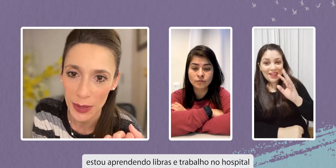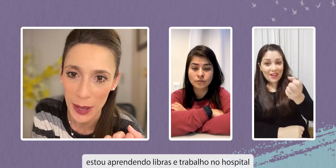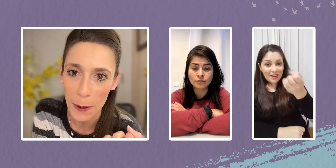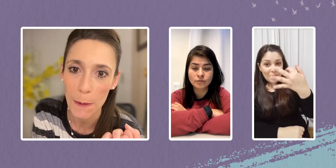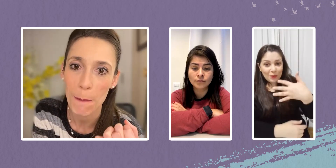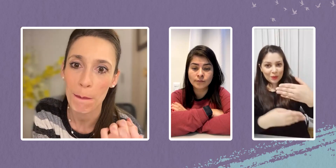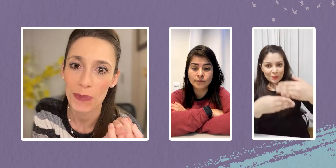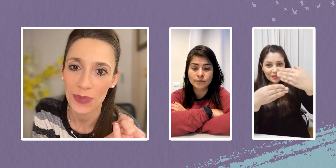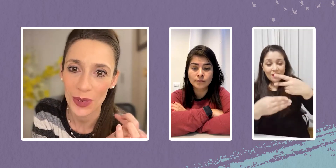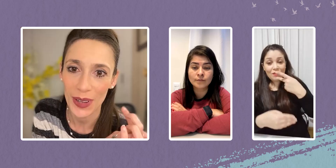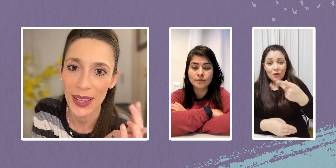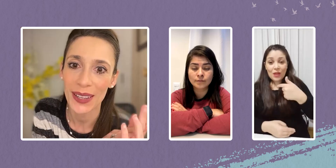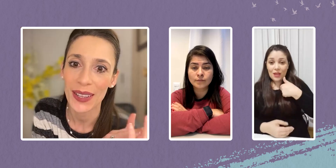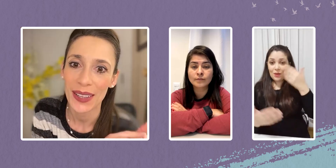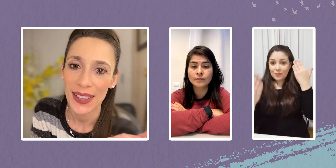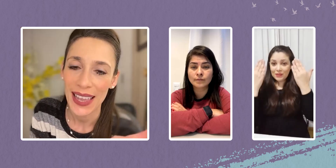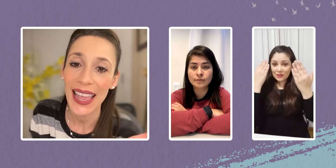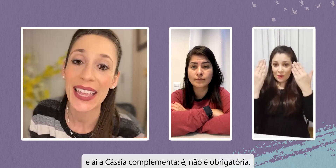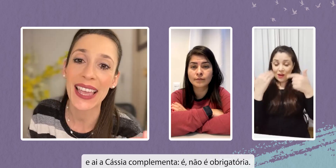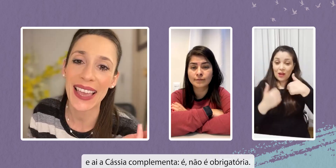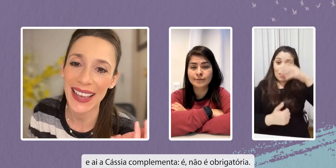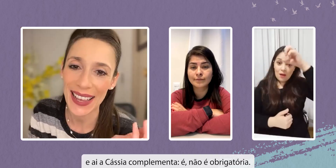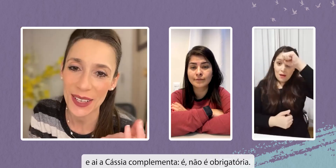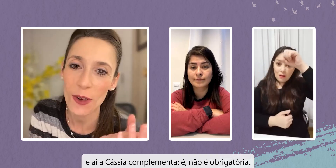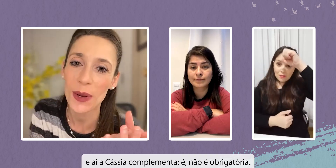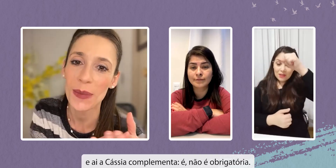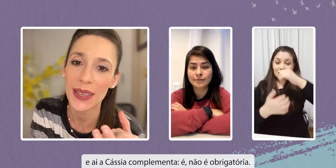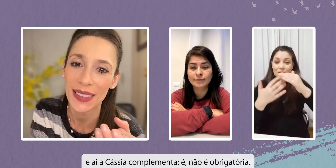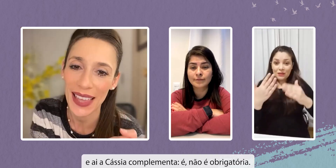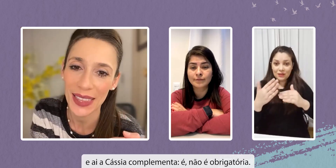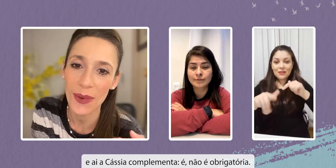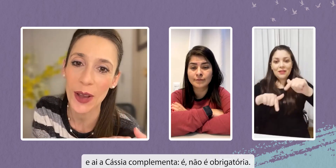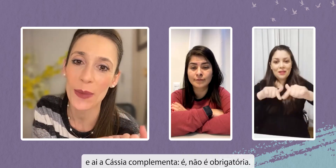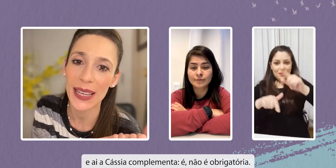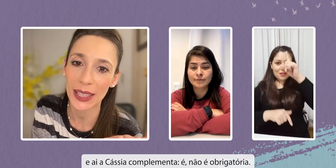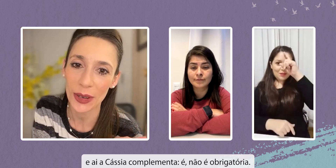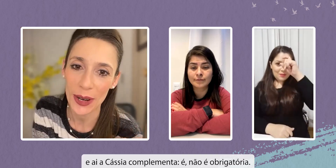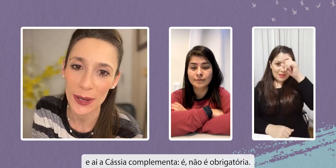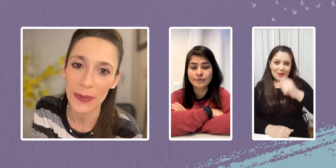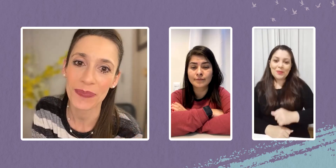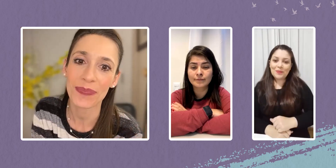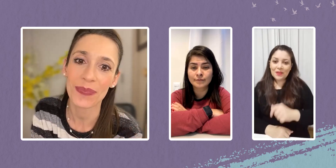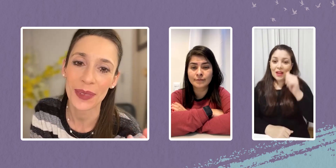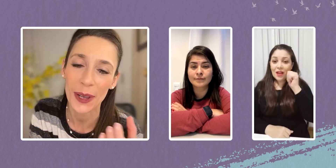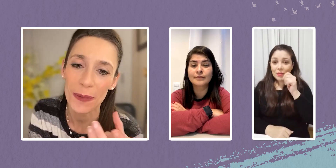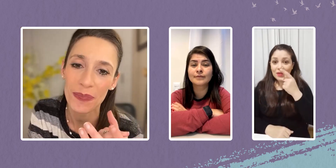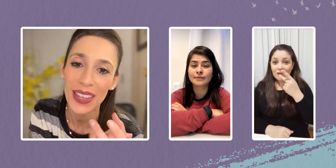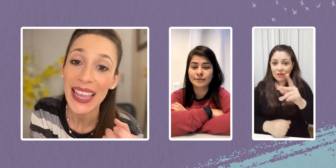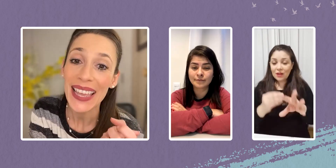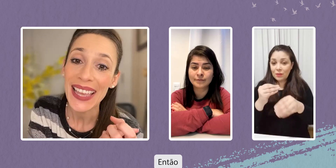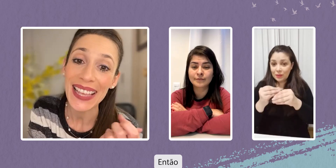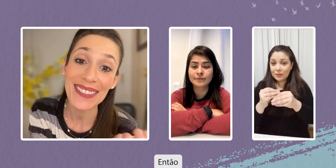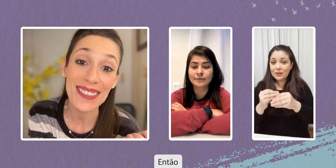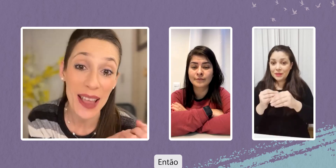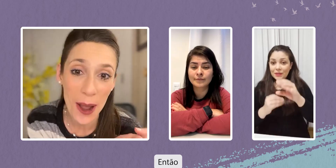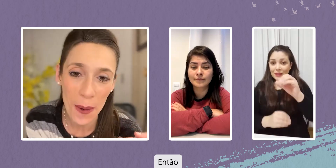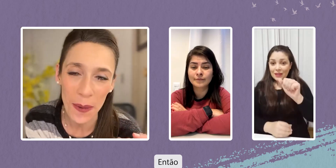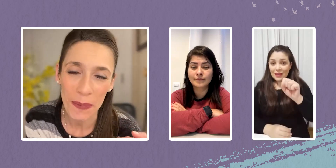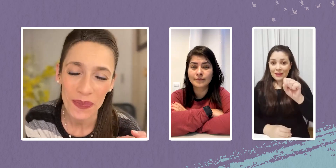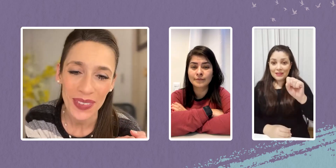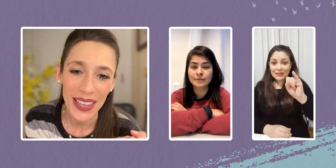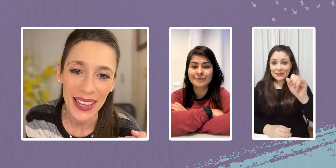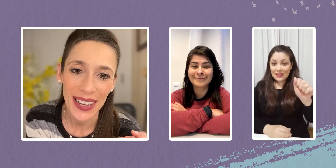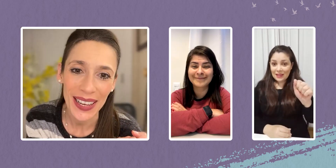no hospital, não é? E aí a Cássia complementa, não é obrigatório. Né? Uhum.